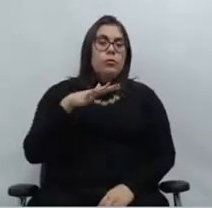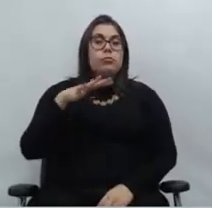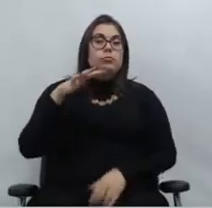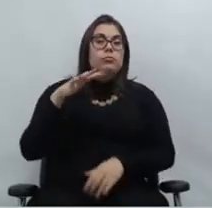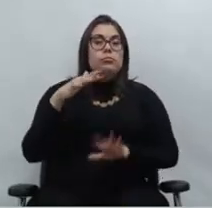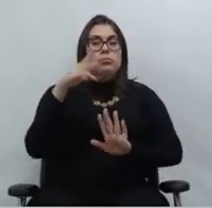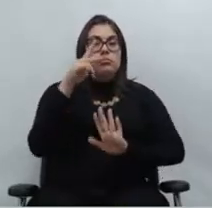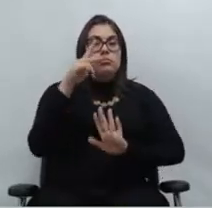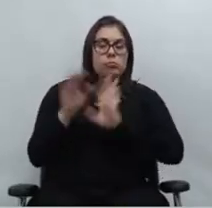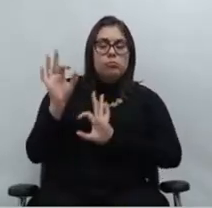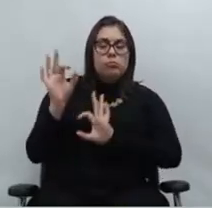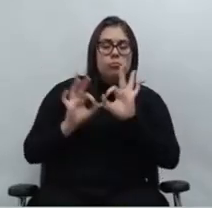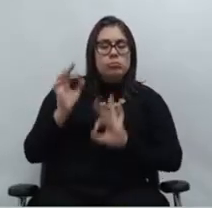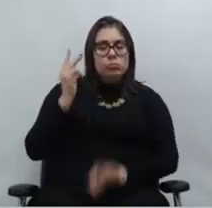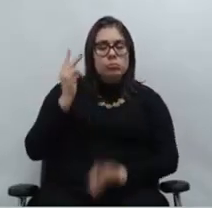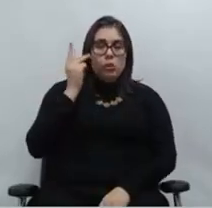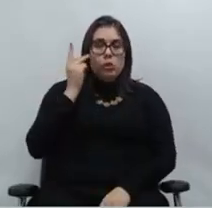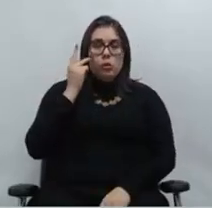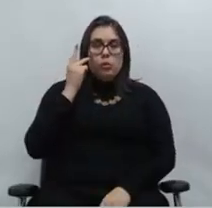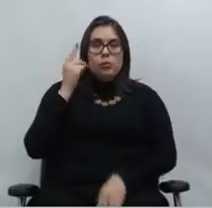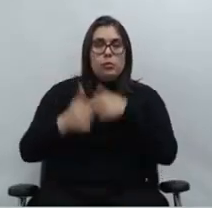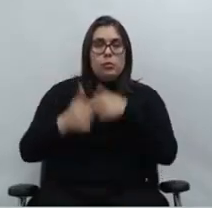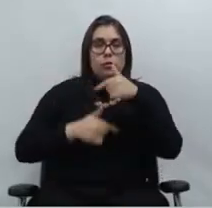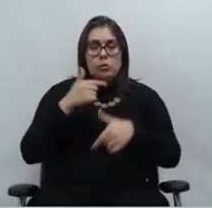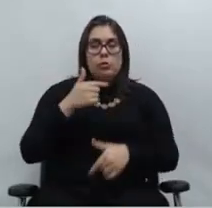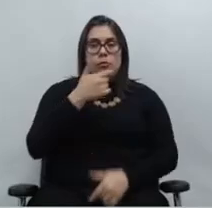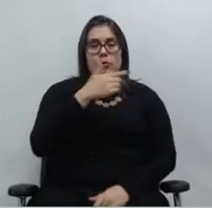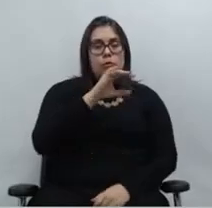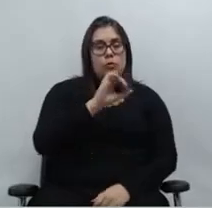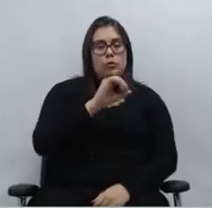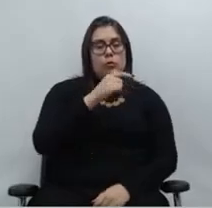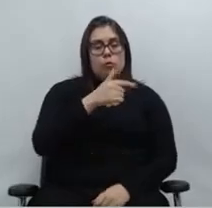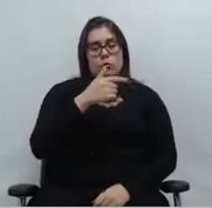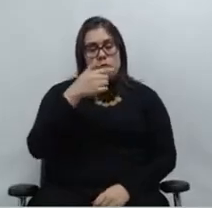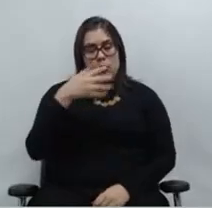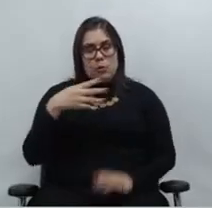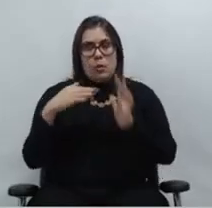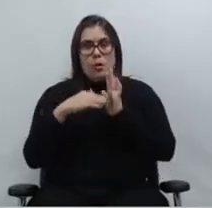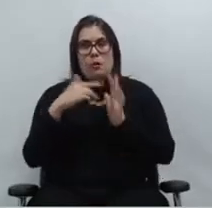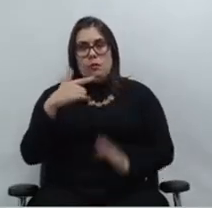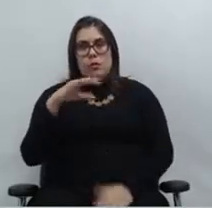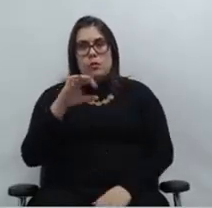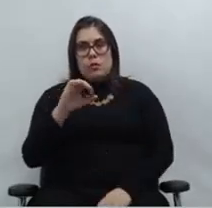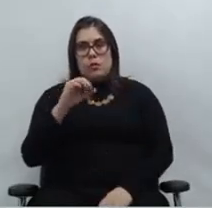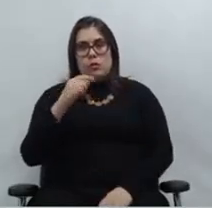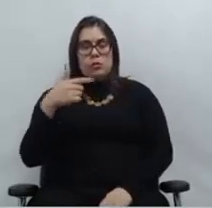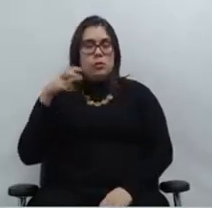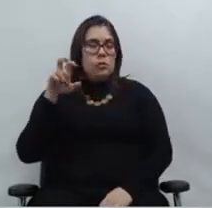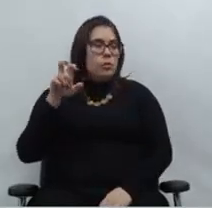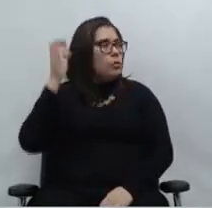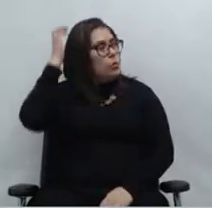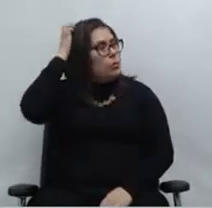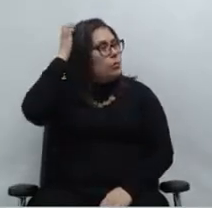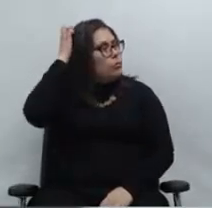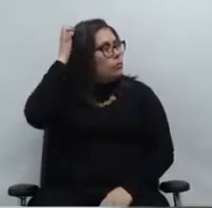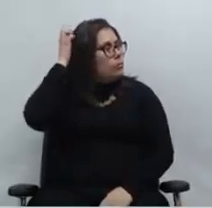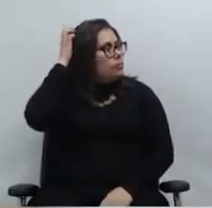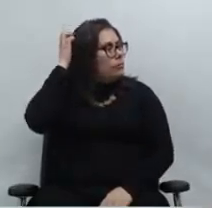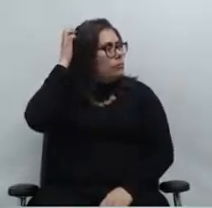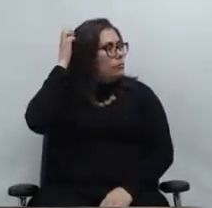Defensoria Pública do Estado de São Paulo para o exercício 24-25. Excelentíssima conselheira, com a palavra.